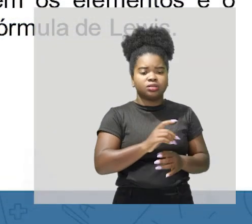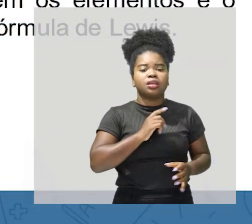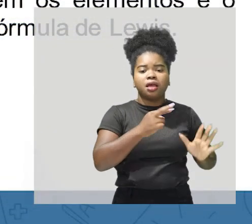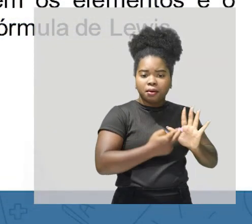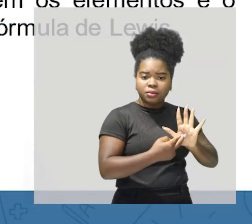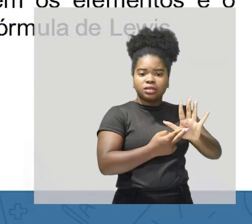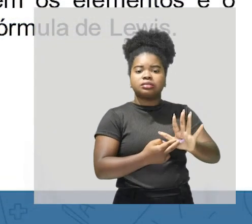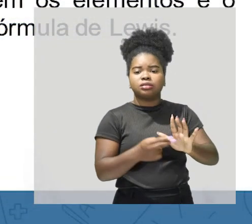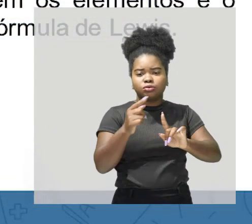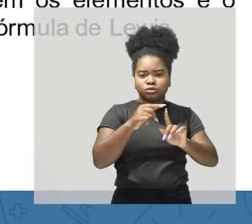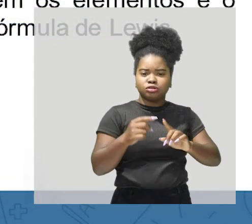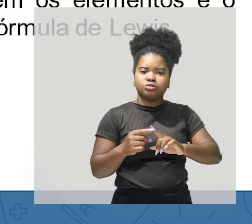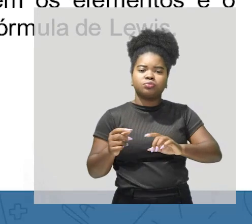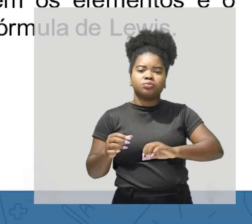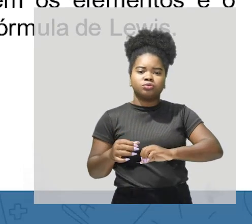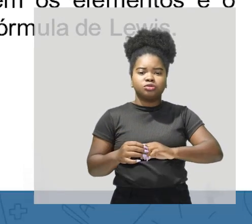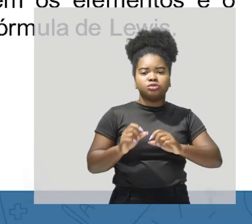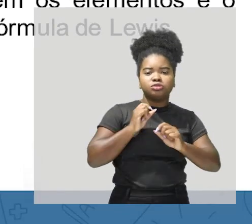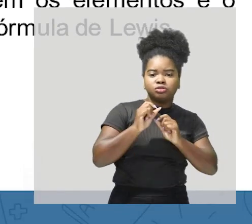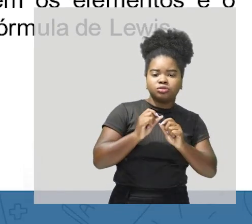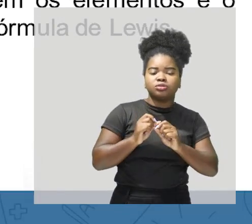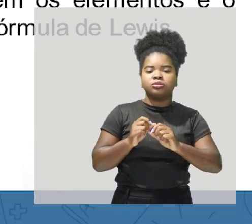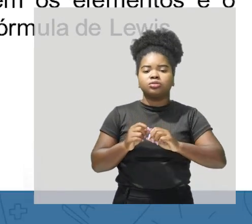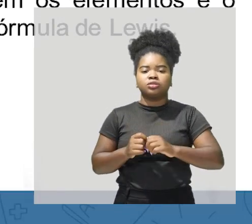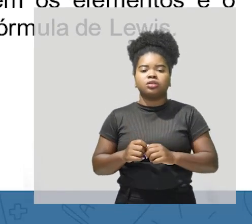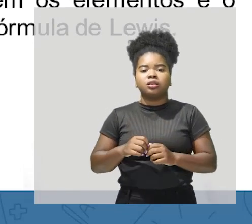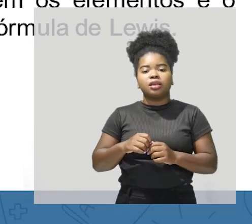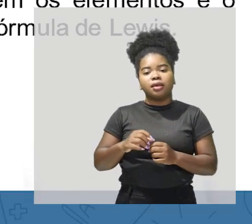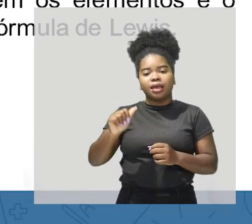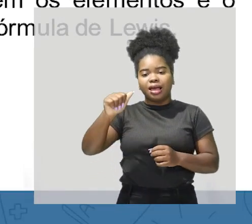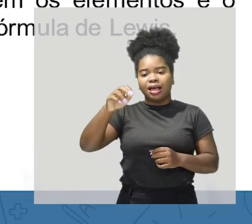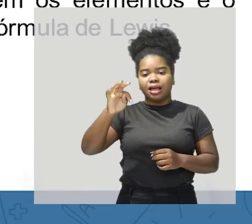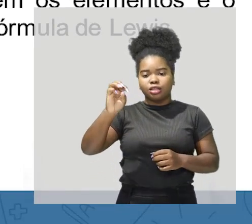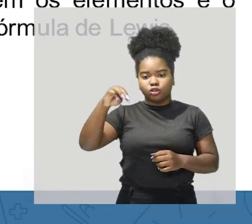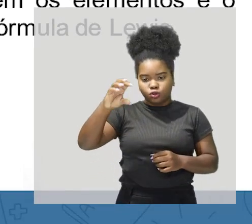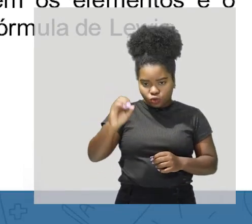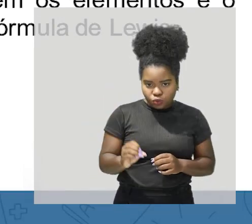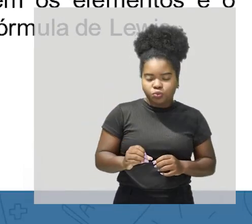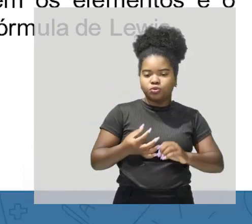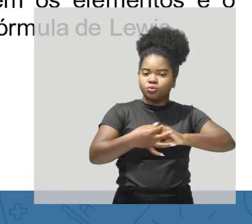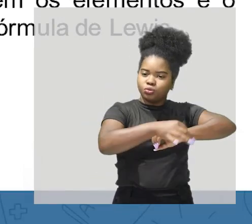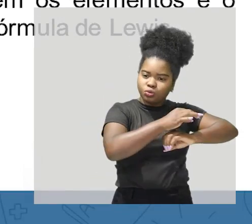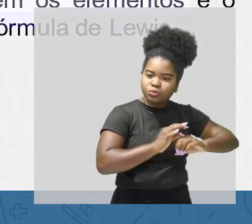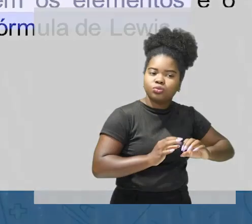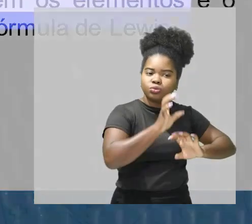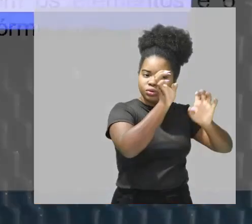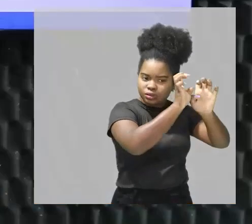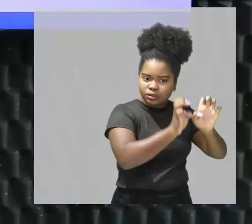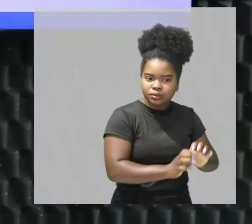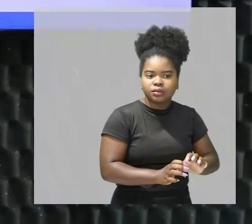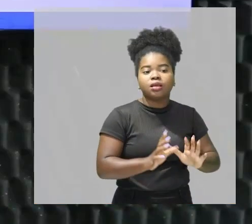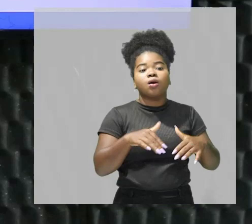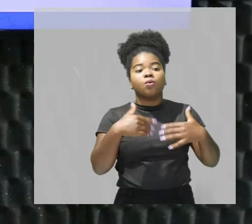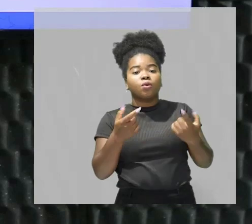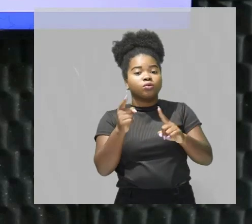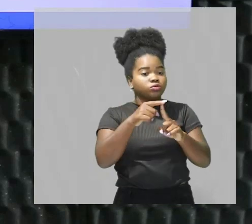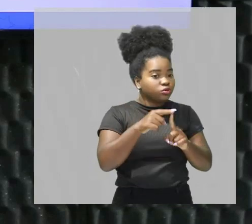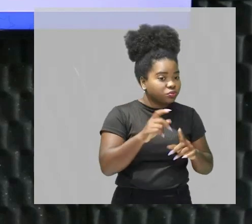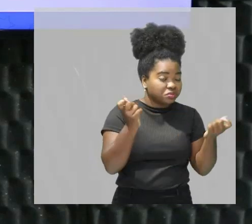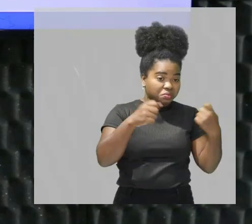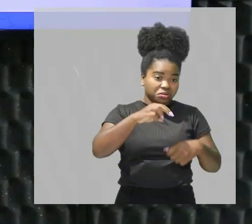de átomos que constitui uma molécula, tudo bem? Os tipos de fórmulas podem ser molecular,